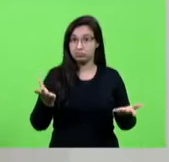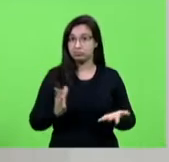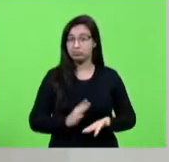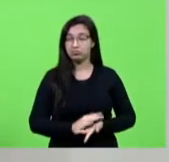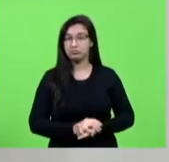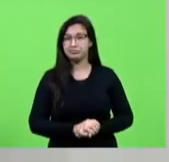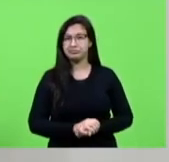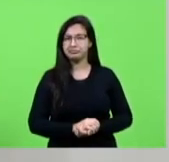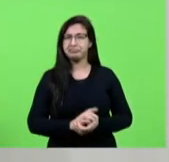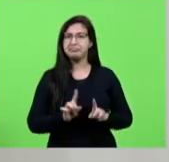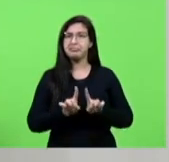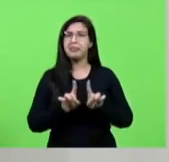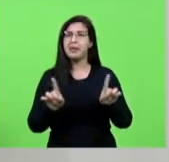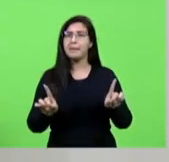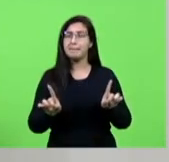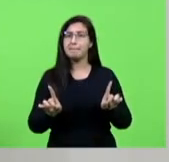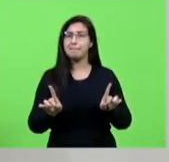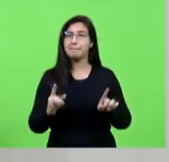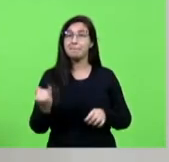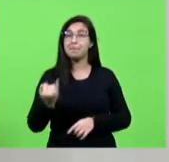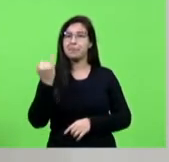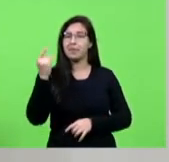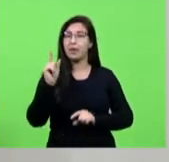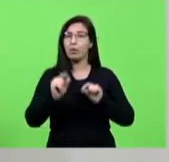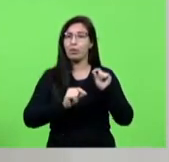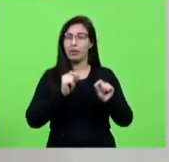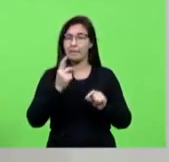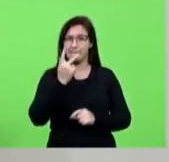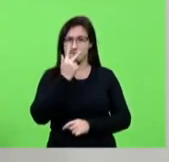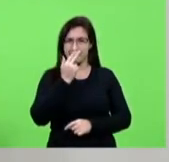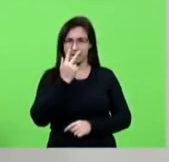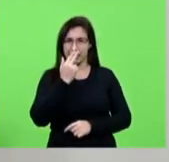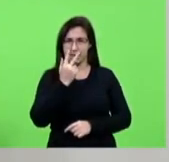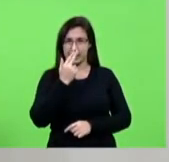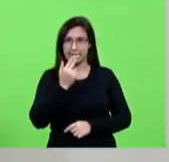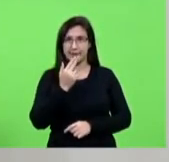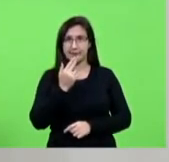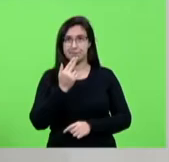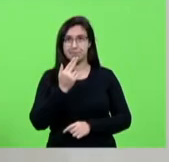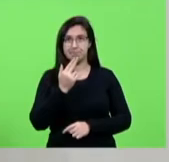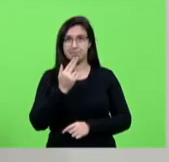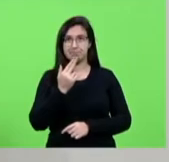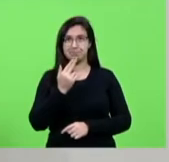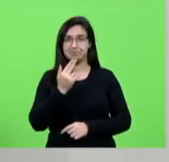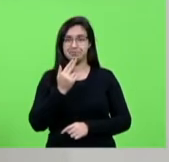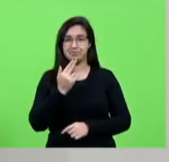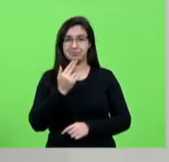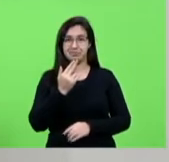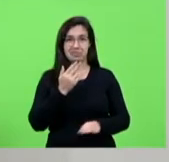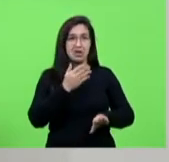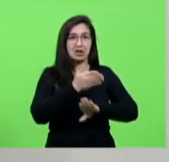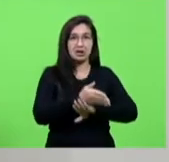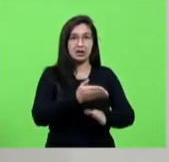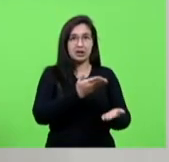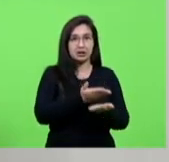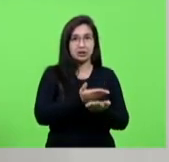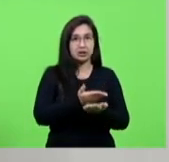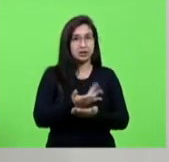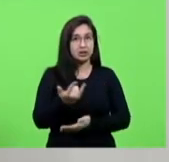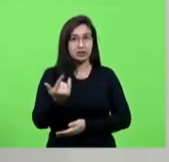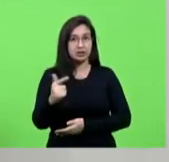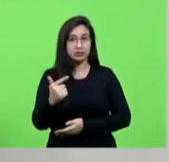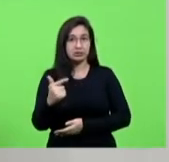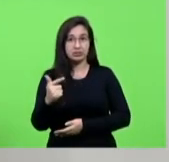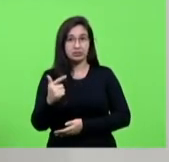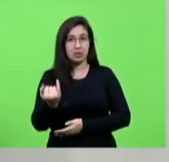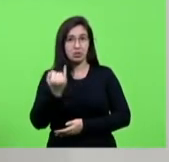o mais importante, parece, né, parece que o mais importante não é a aula, não é o ensino.